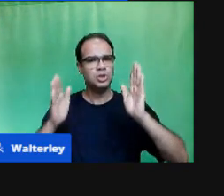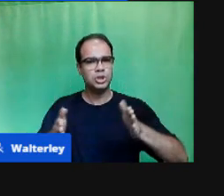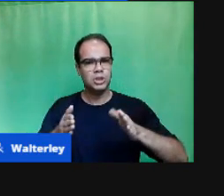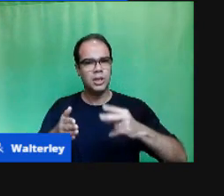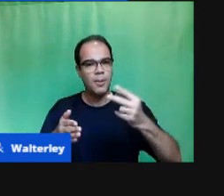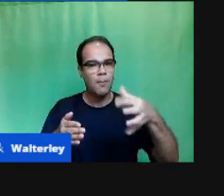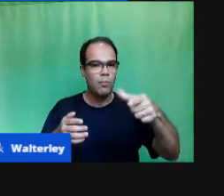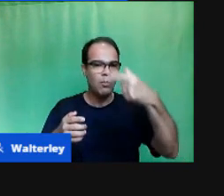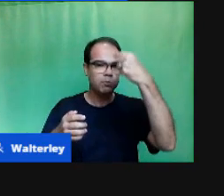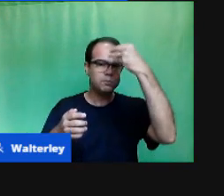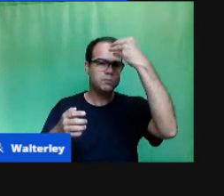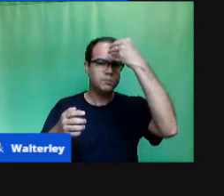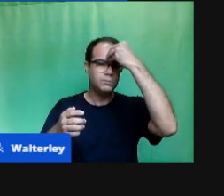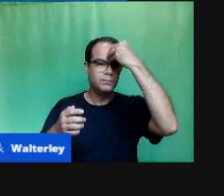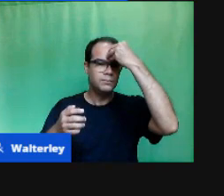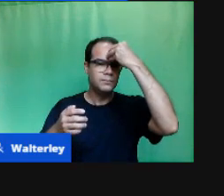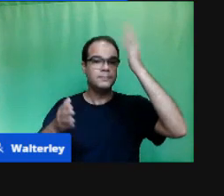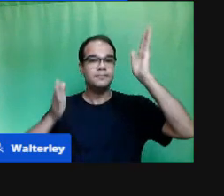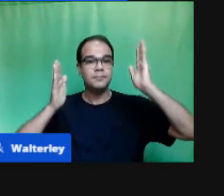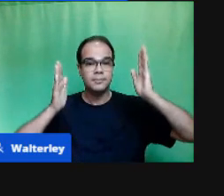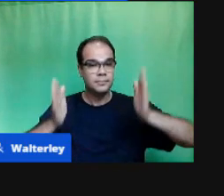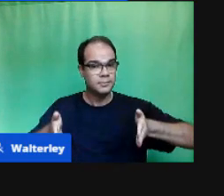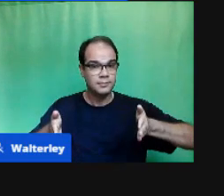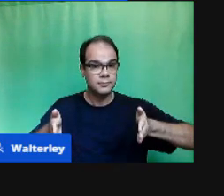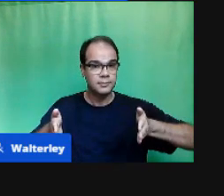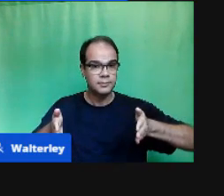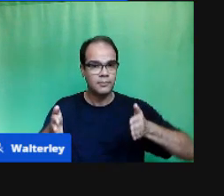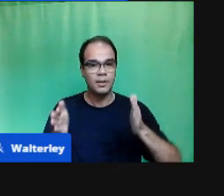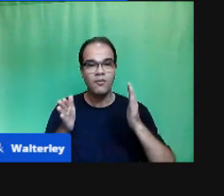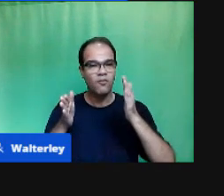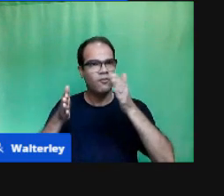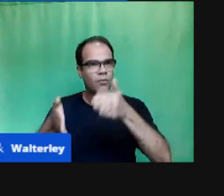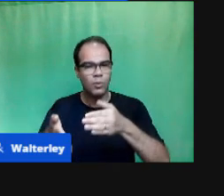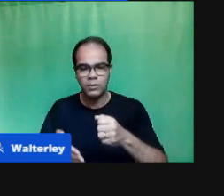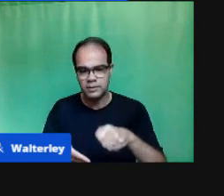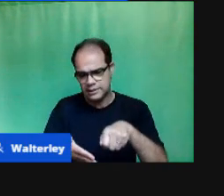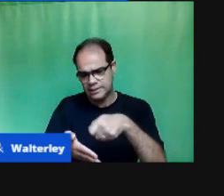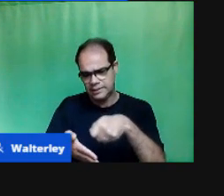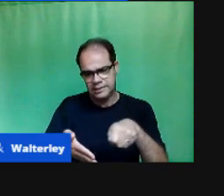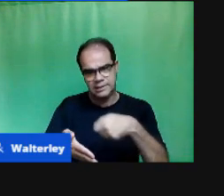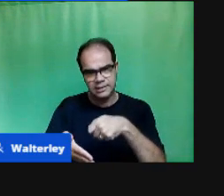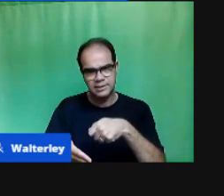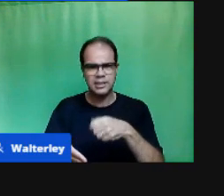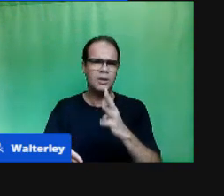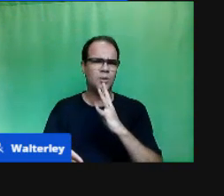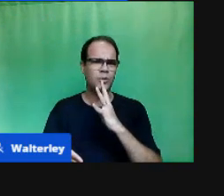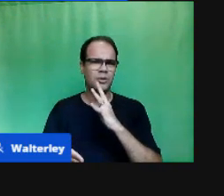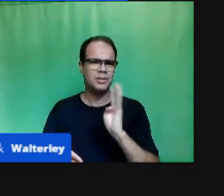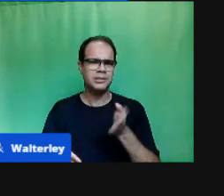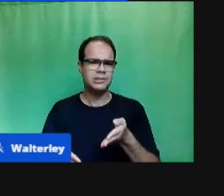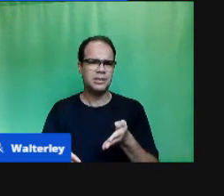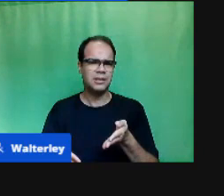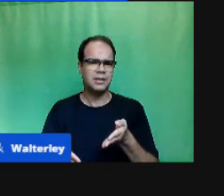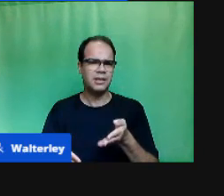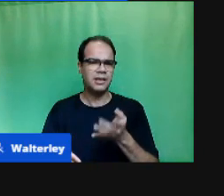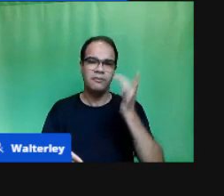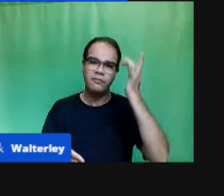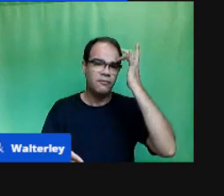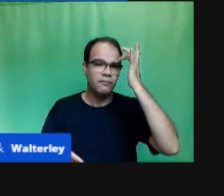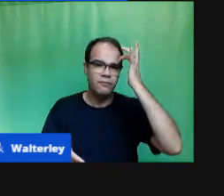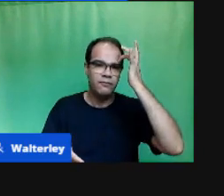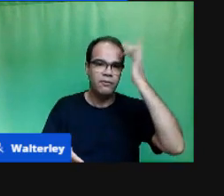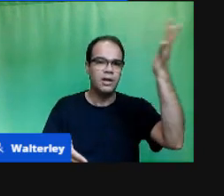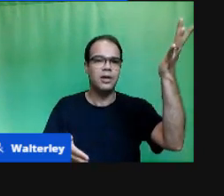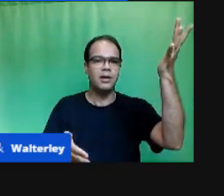memorizado, né? O foco, o esforço de escrever aquilo que ele já conhece fica muito mais